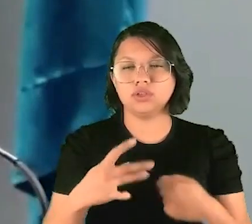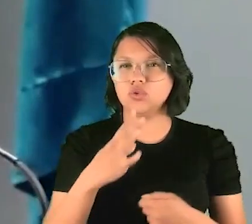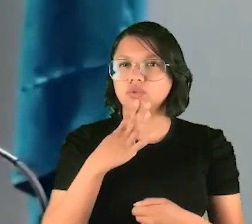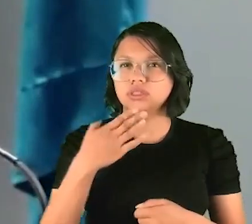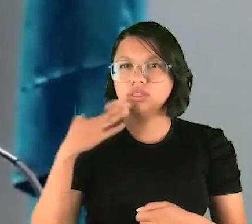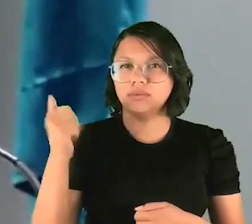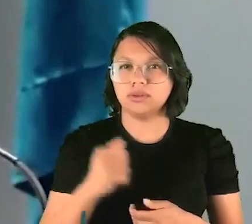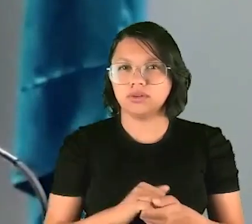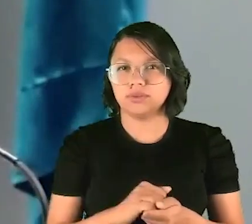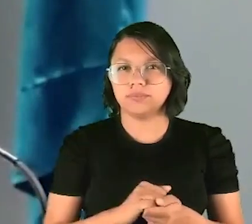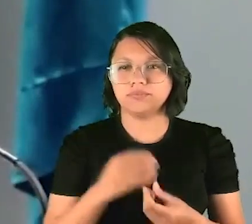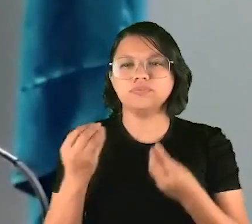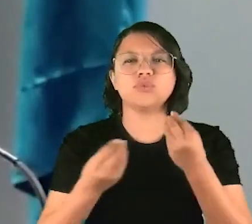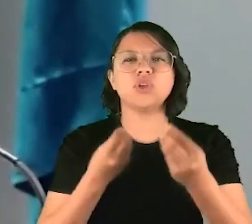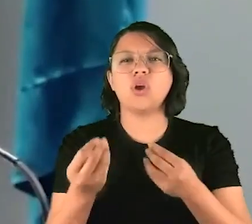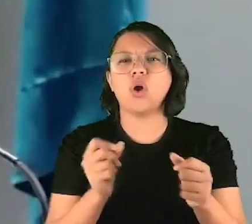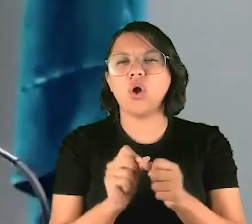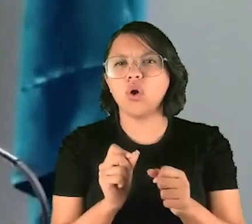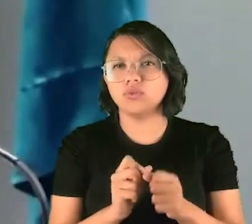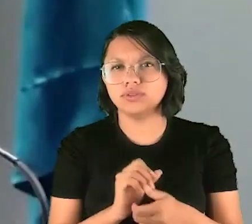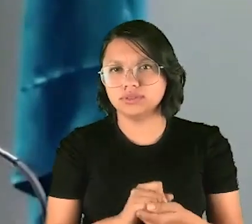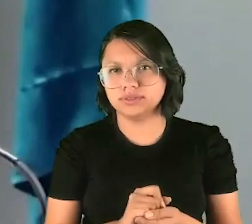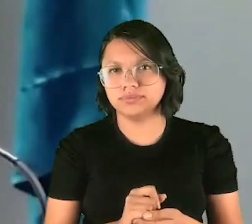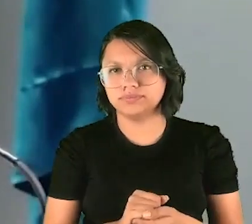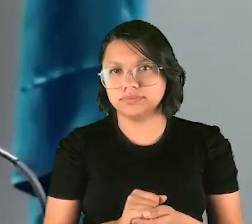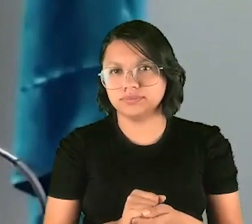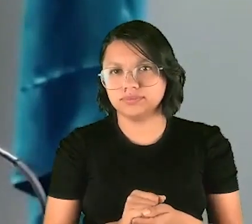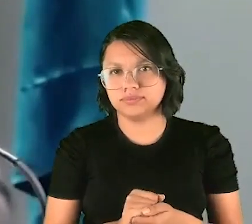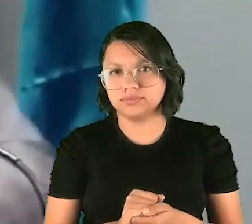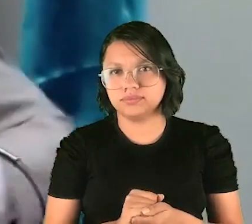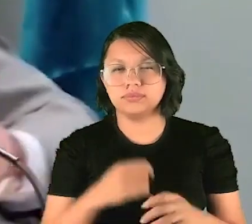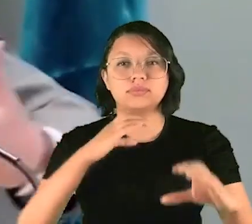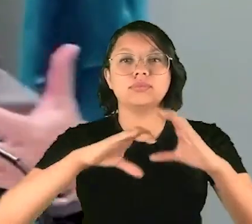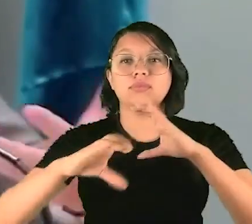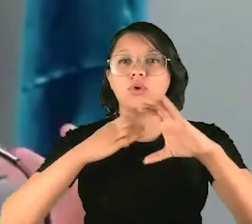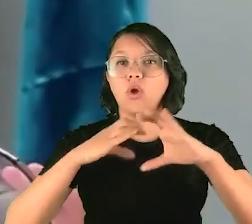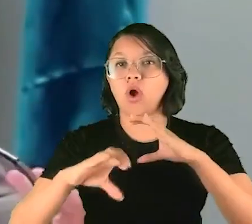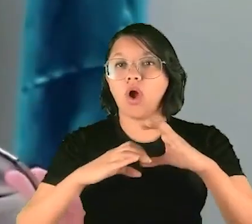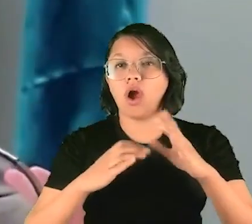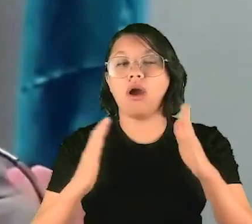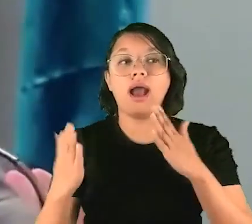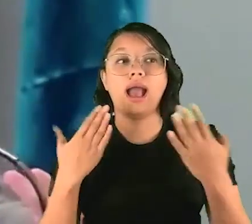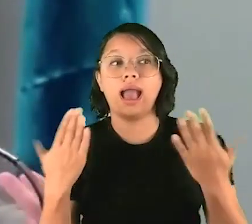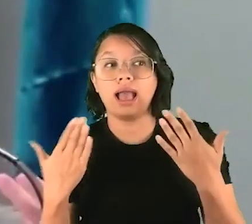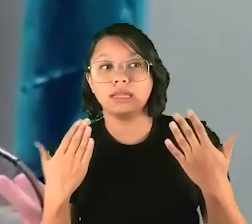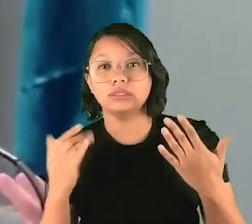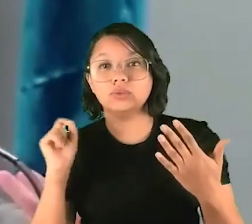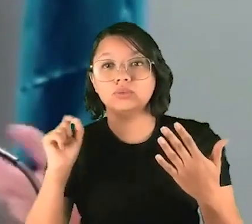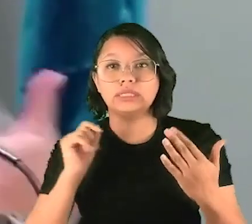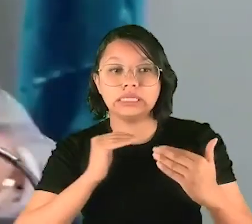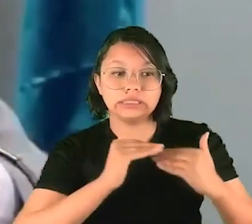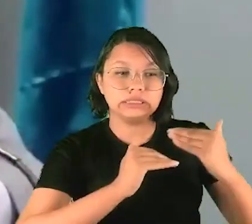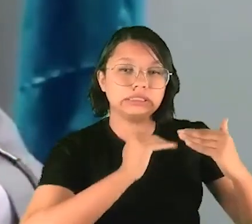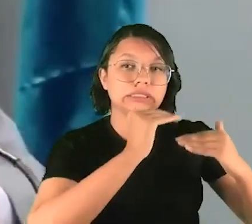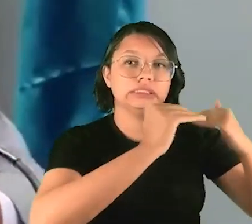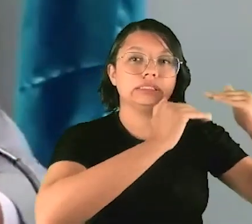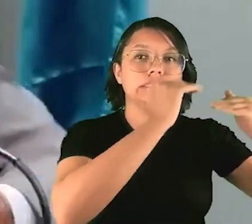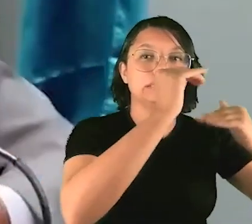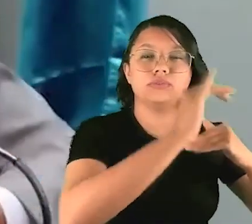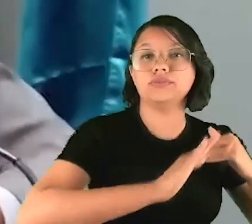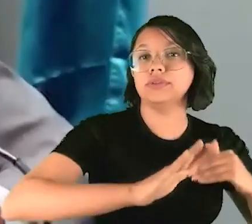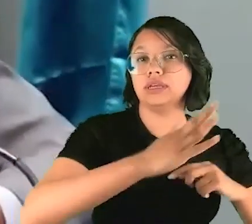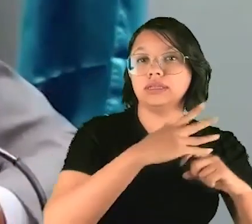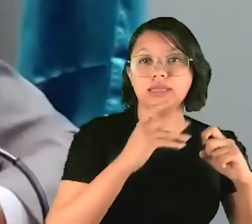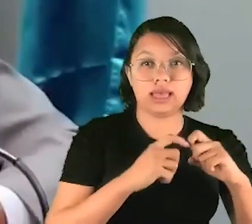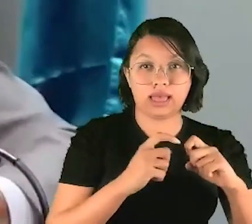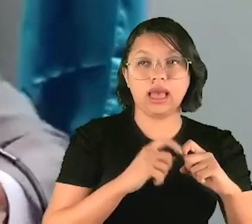né? E nós precisamos, acho que o judiciário, conhecer melhor e como fazer um canal de comunicação